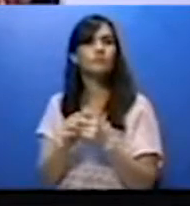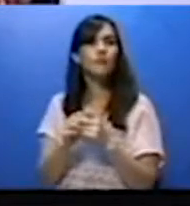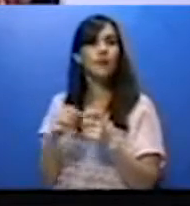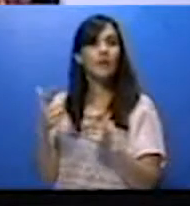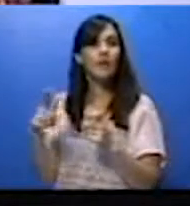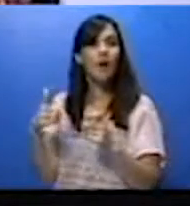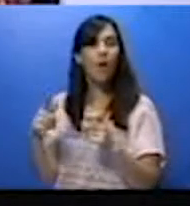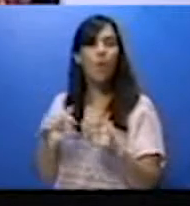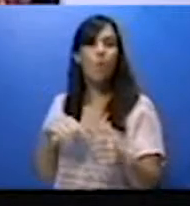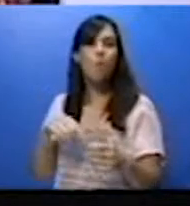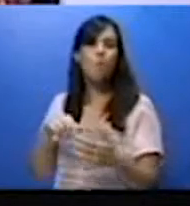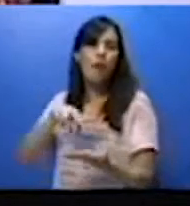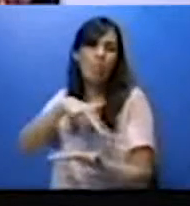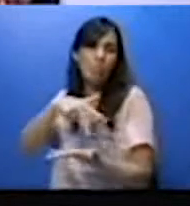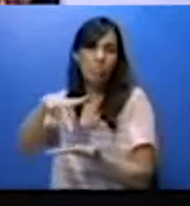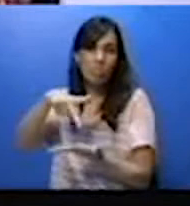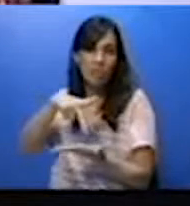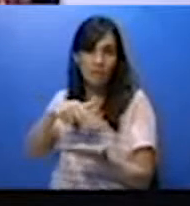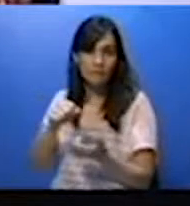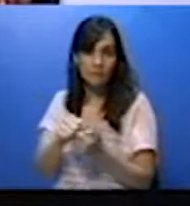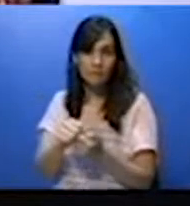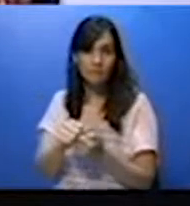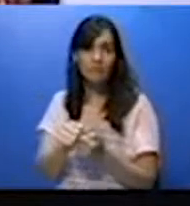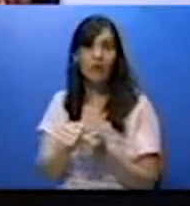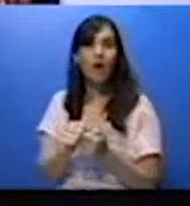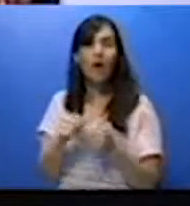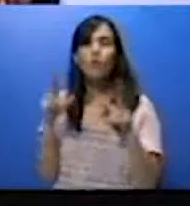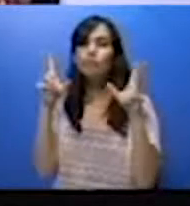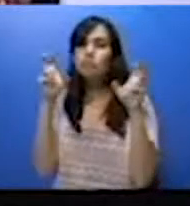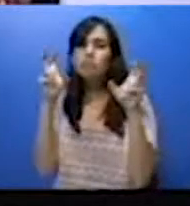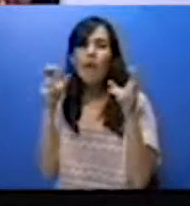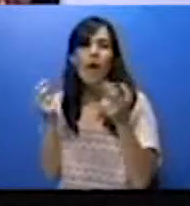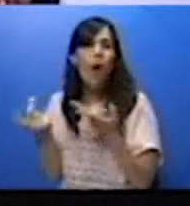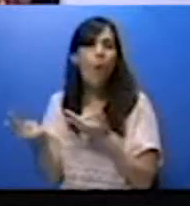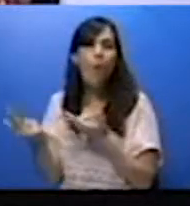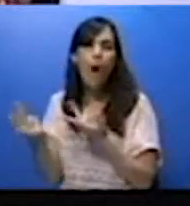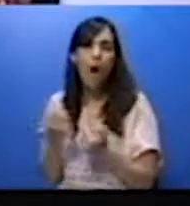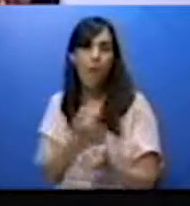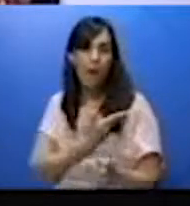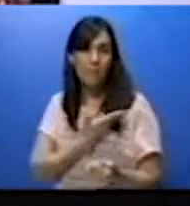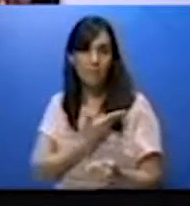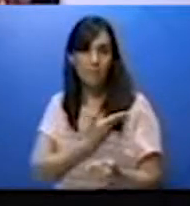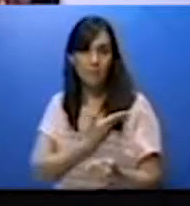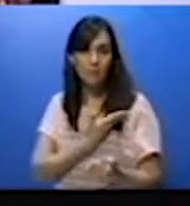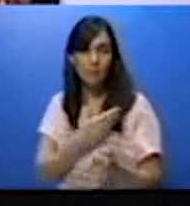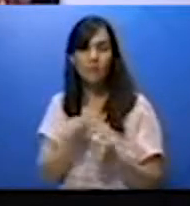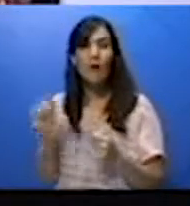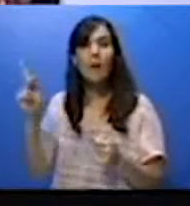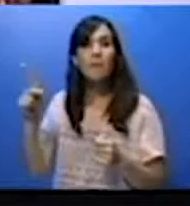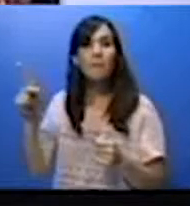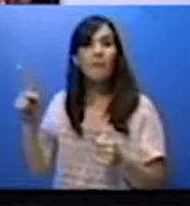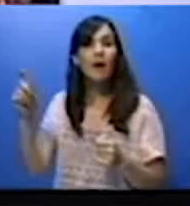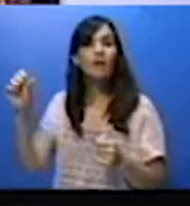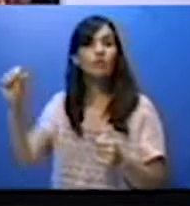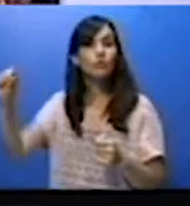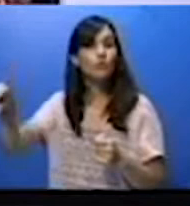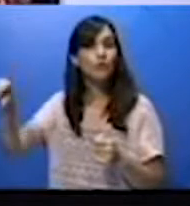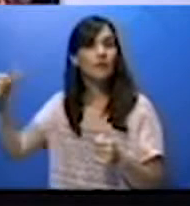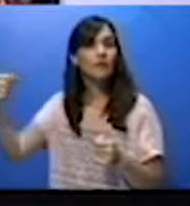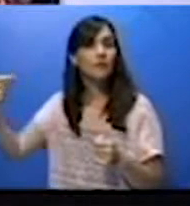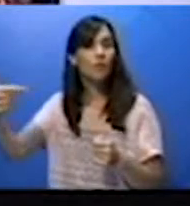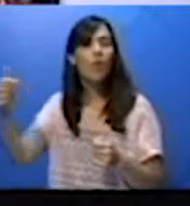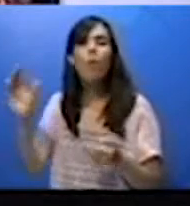vai estar estudando viu temos que os colegas dela então essa decoração da página 92 a gente vai pedir o seguinte